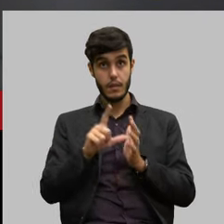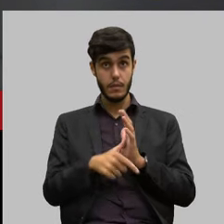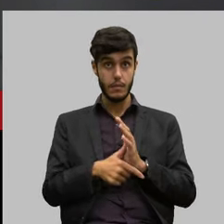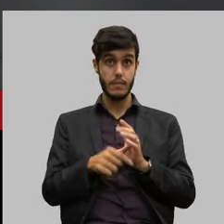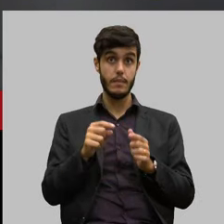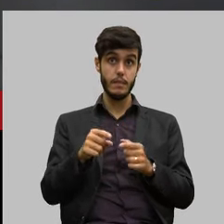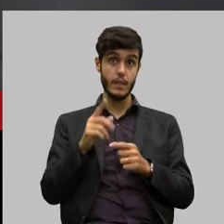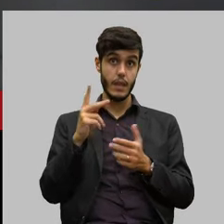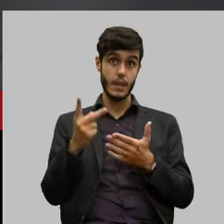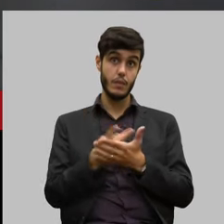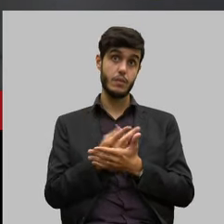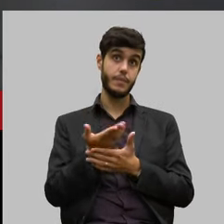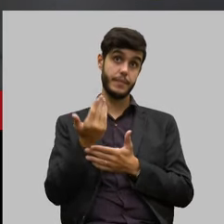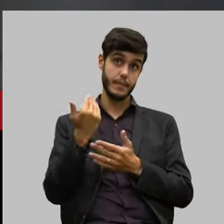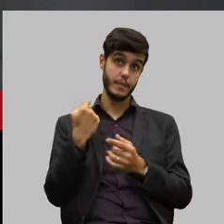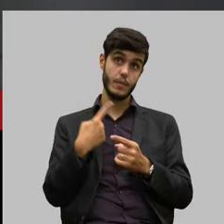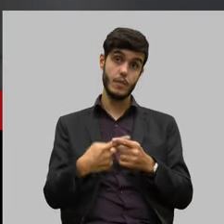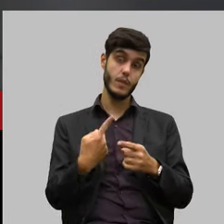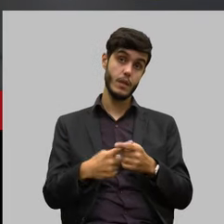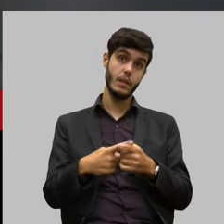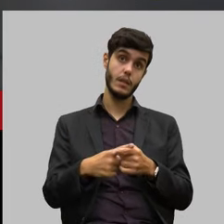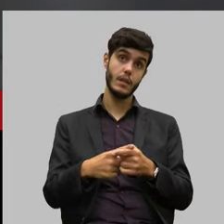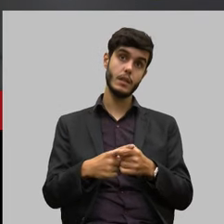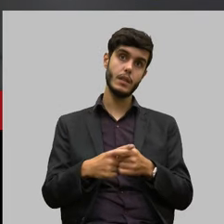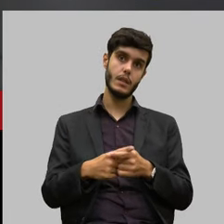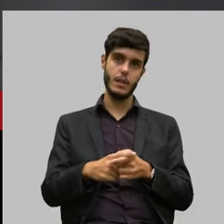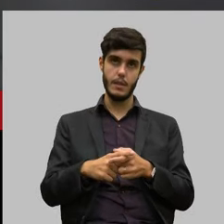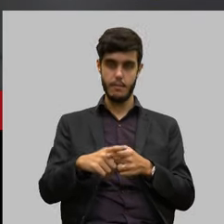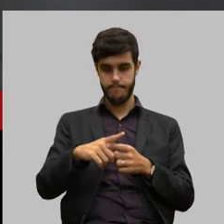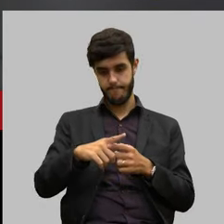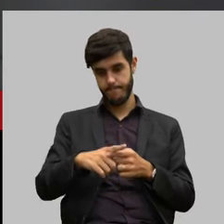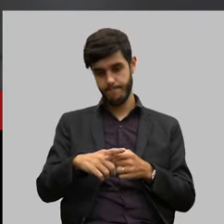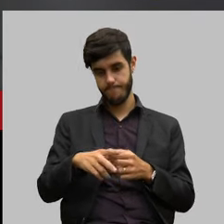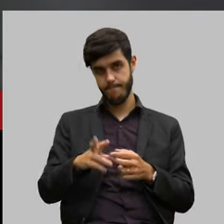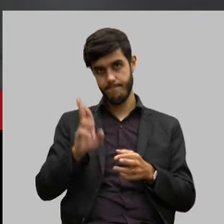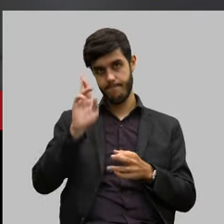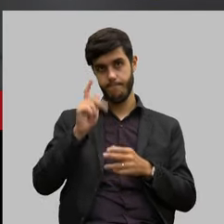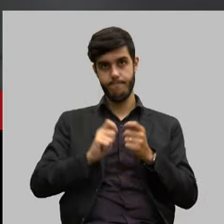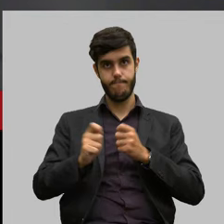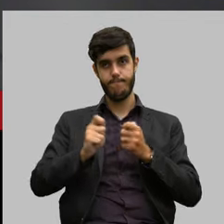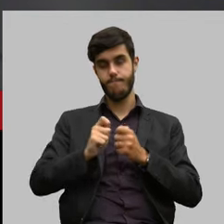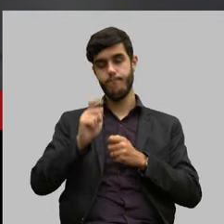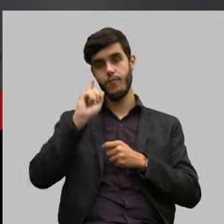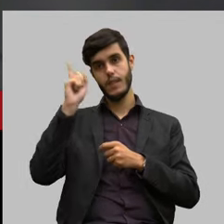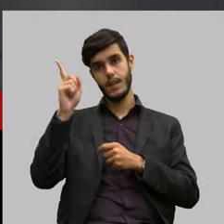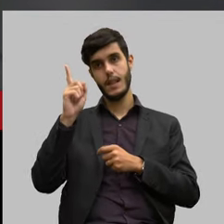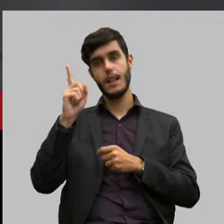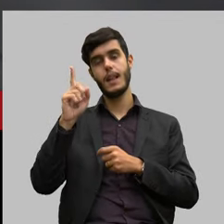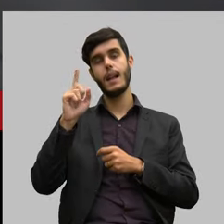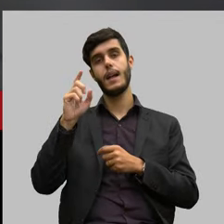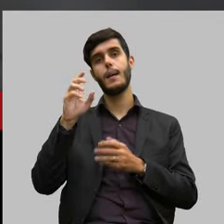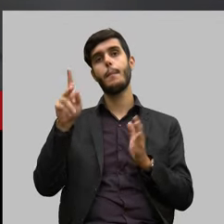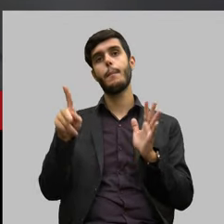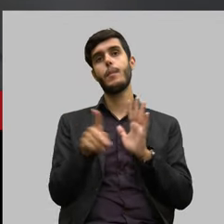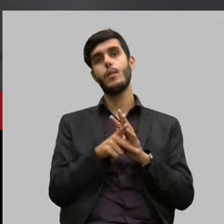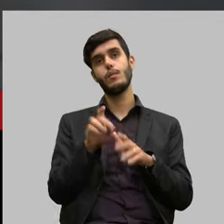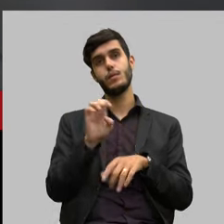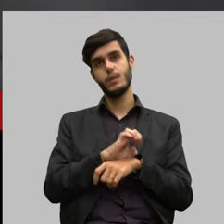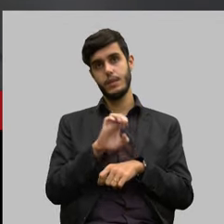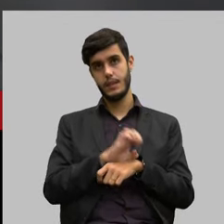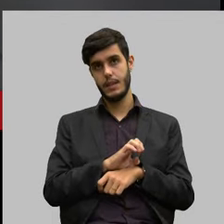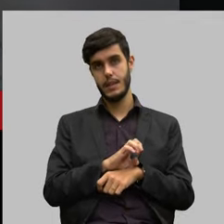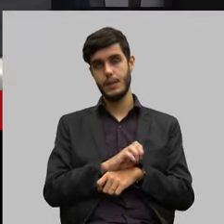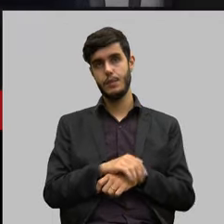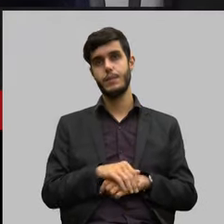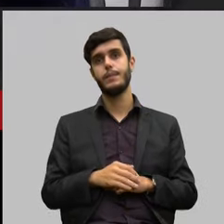ocorreu exatamente pela gestão eh financeira do caixa do Estado eh